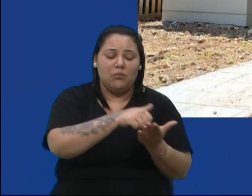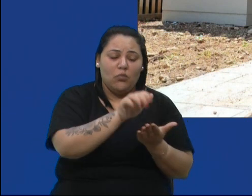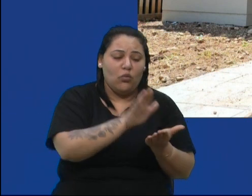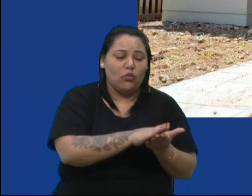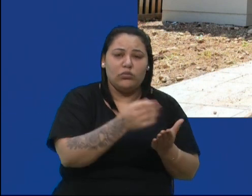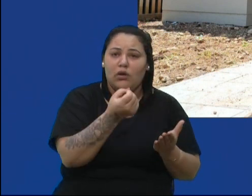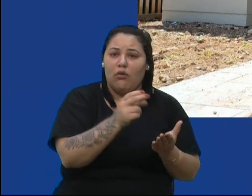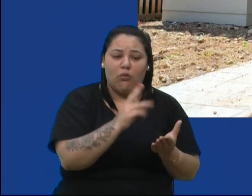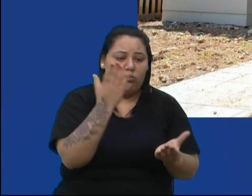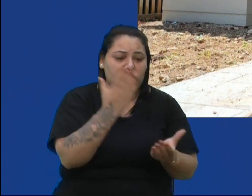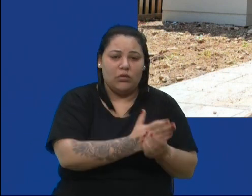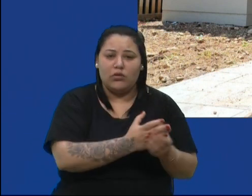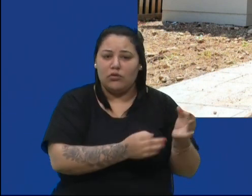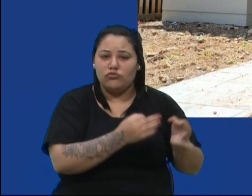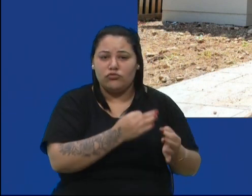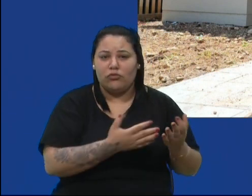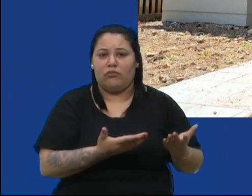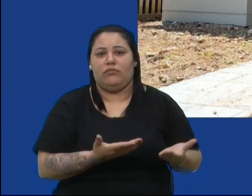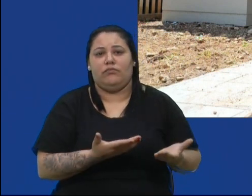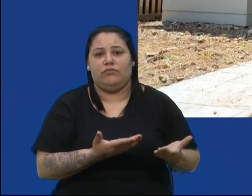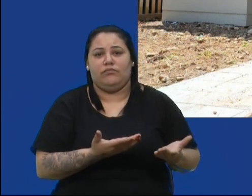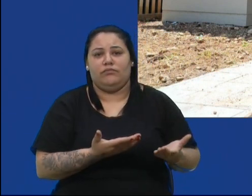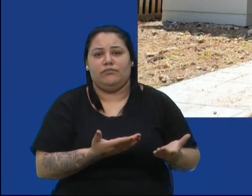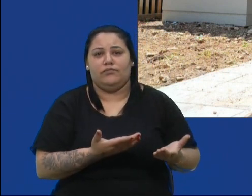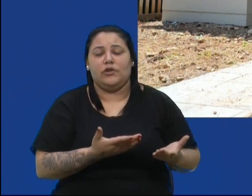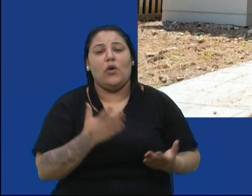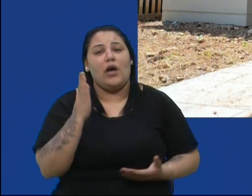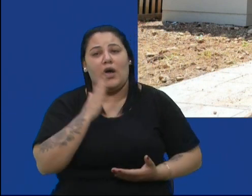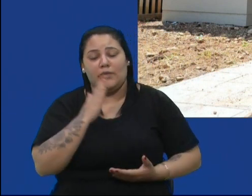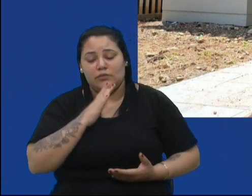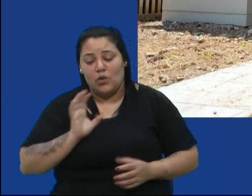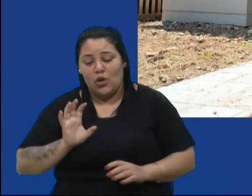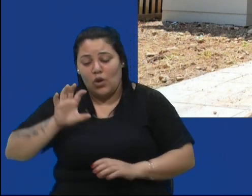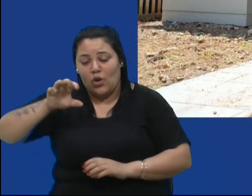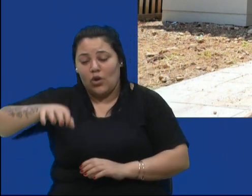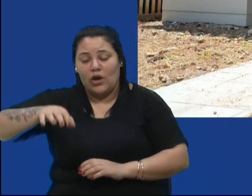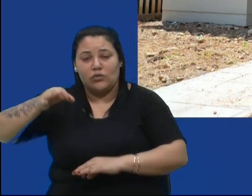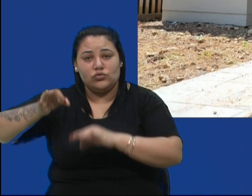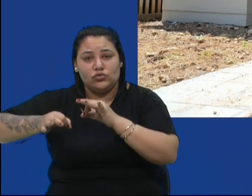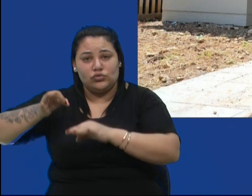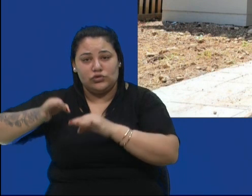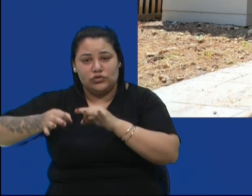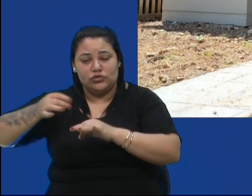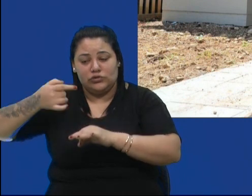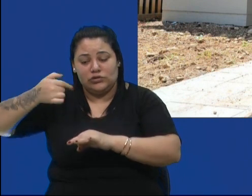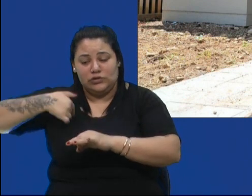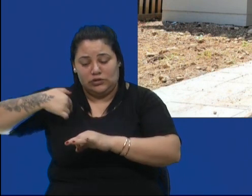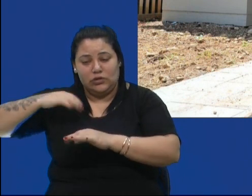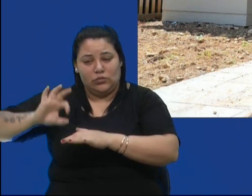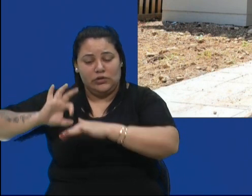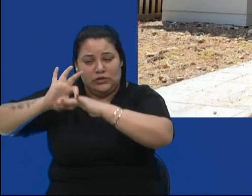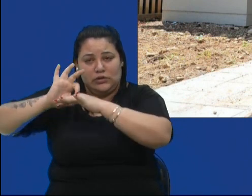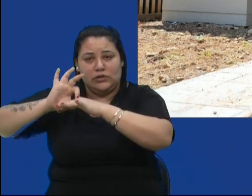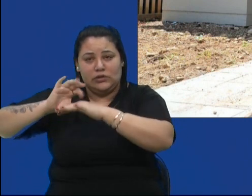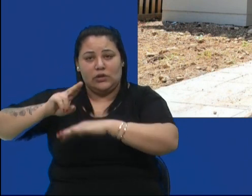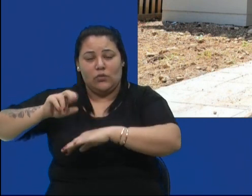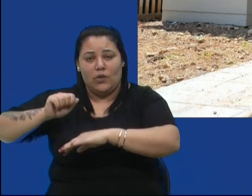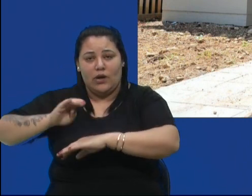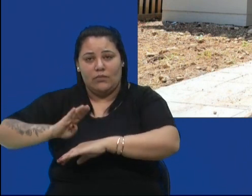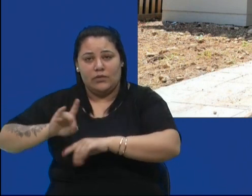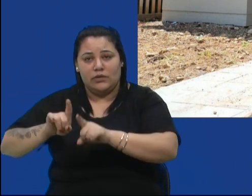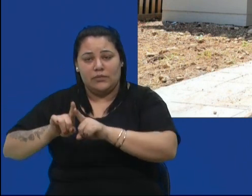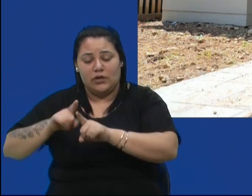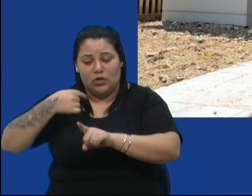judicial. Imediatamente, o departamento jurídico, na qual nós liderávamos ali, o departamento jurídico da UAB,